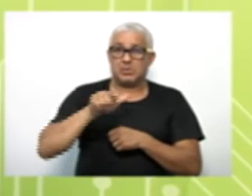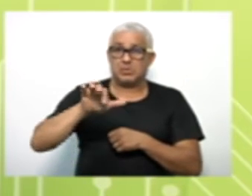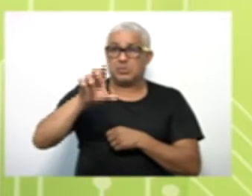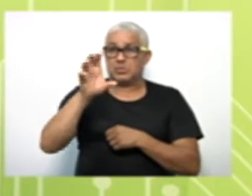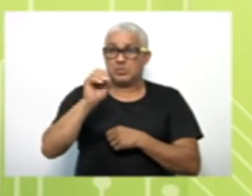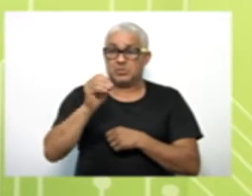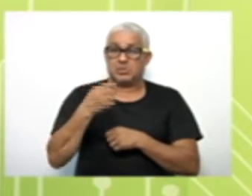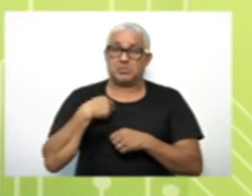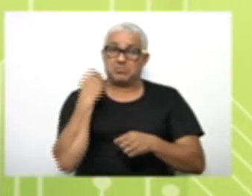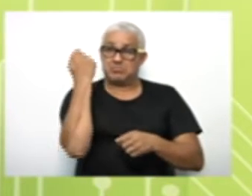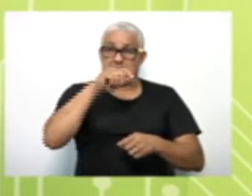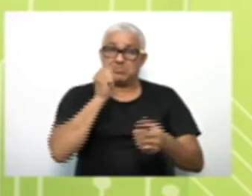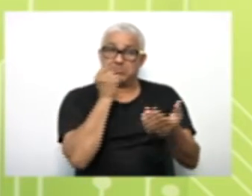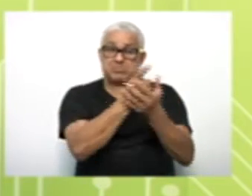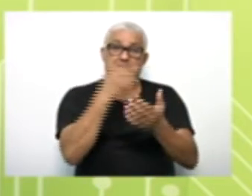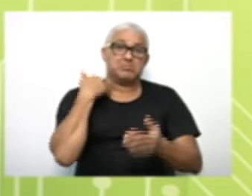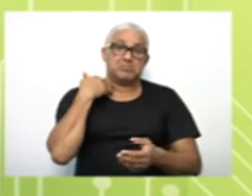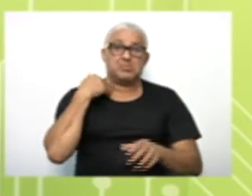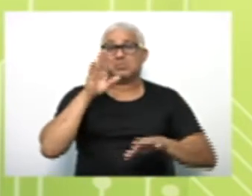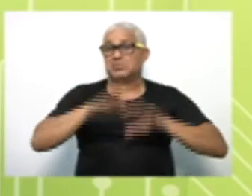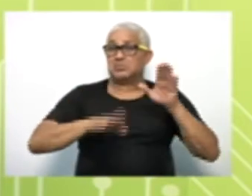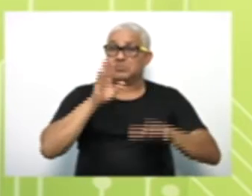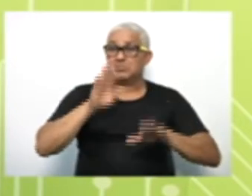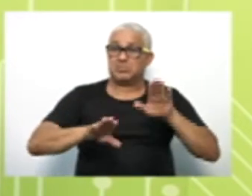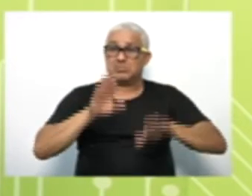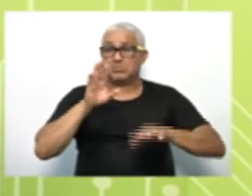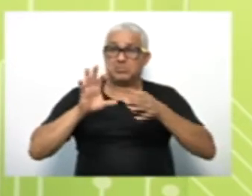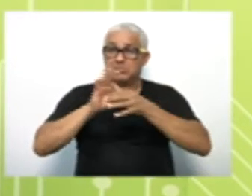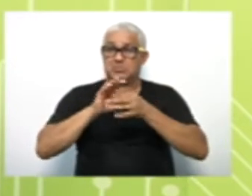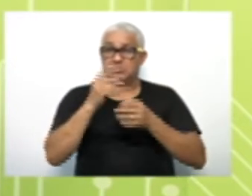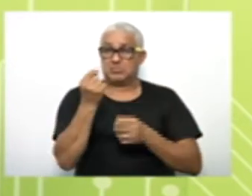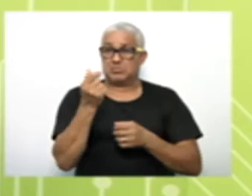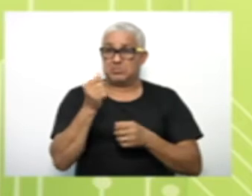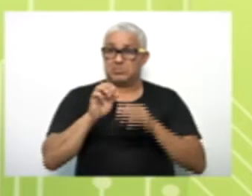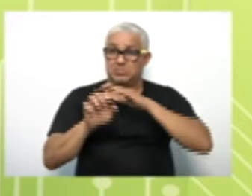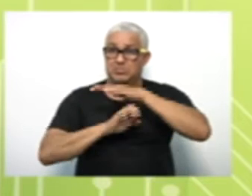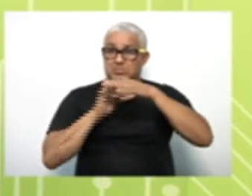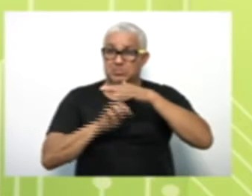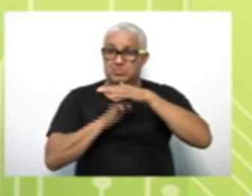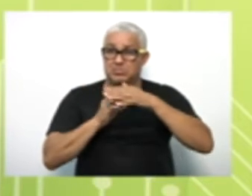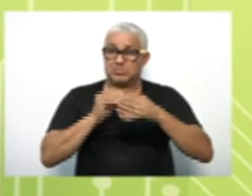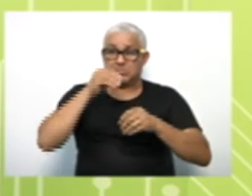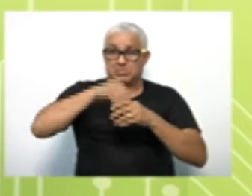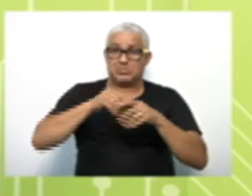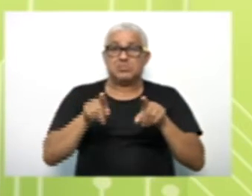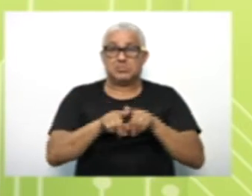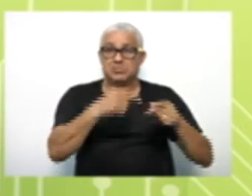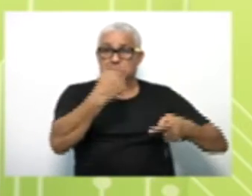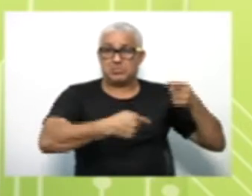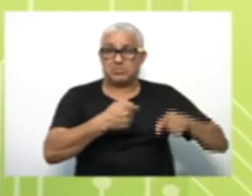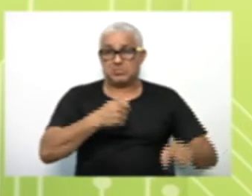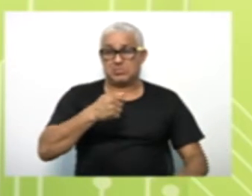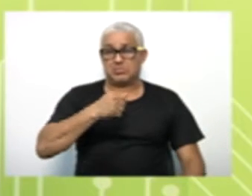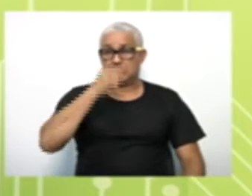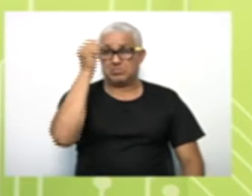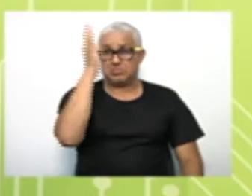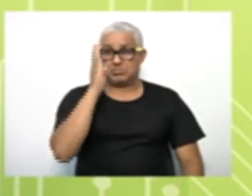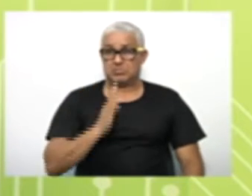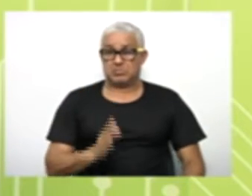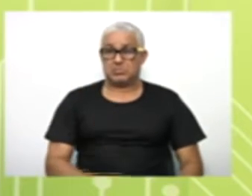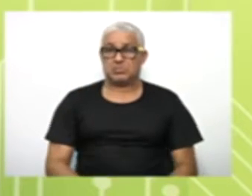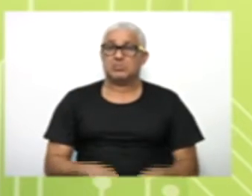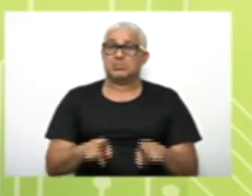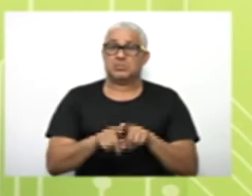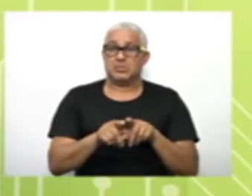banco, dependendo do contexto econômico da empresa, a situação econômica e política do país e o